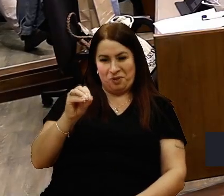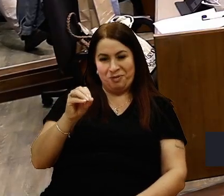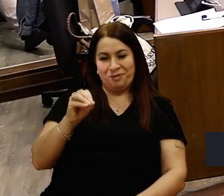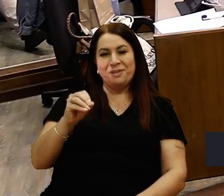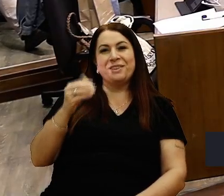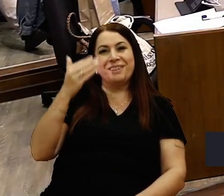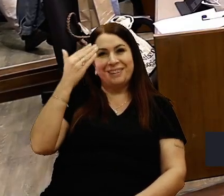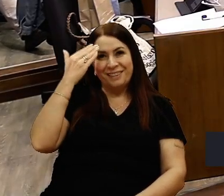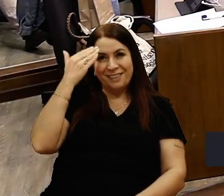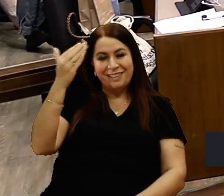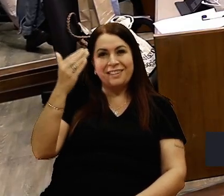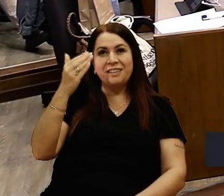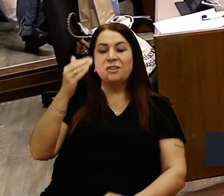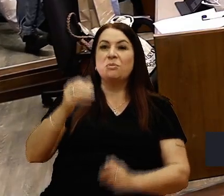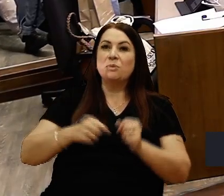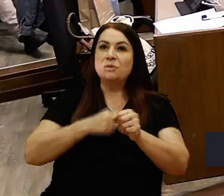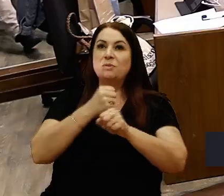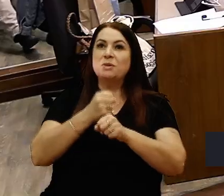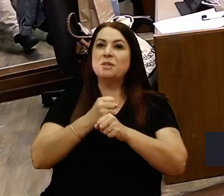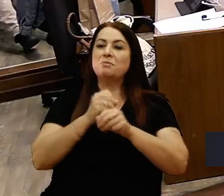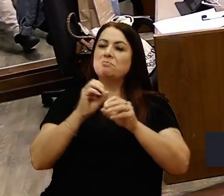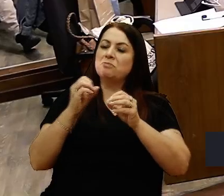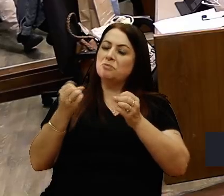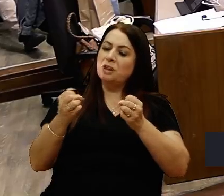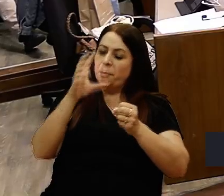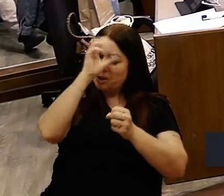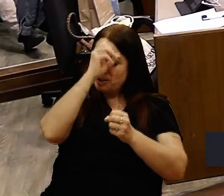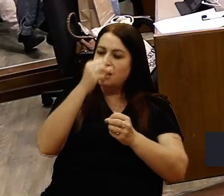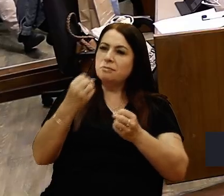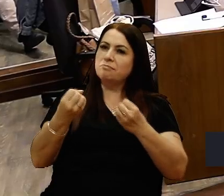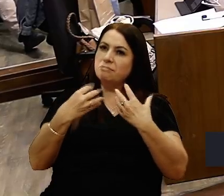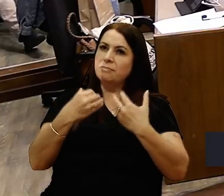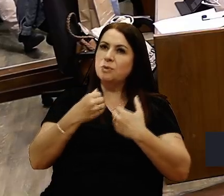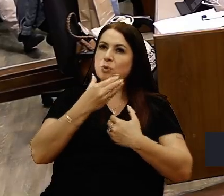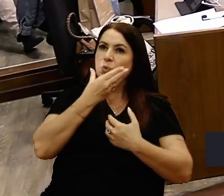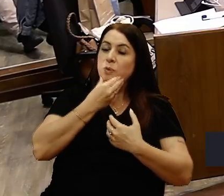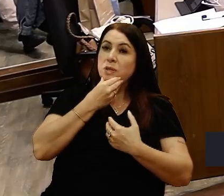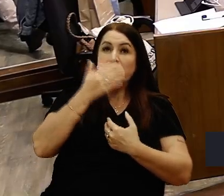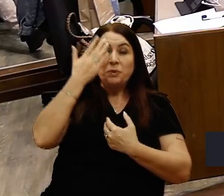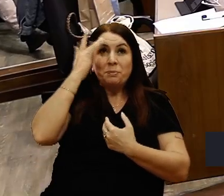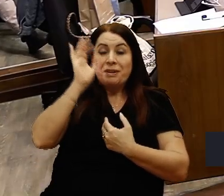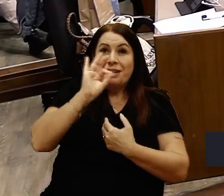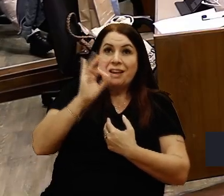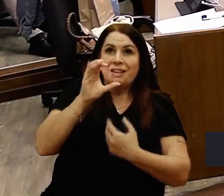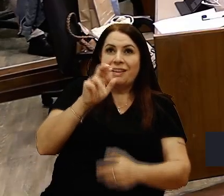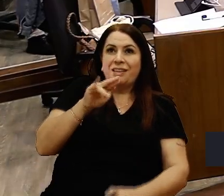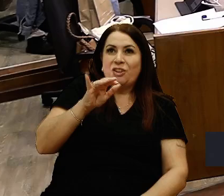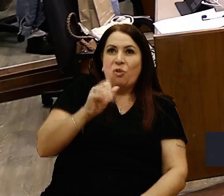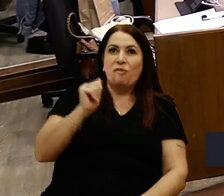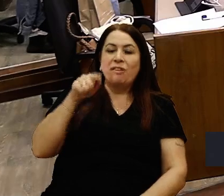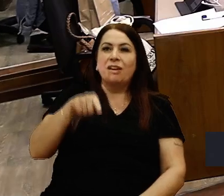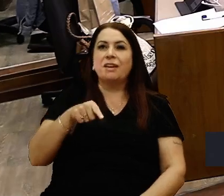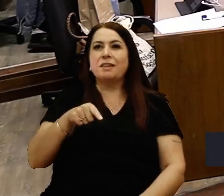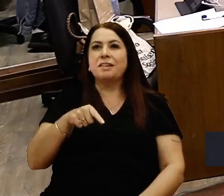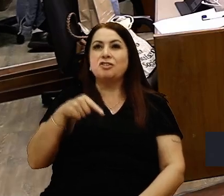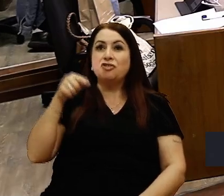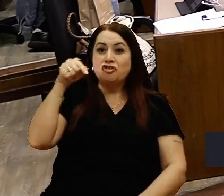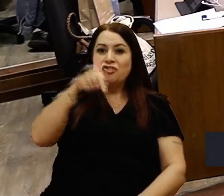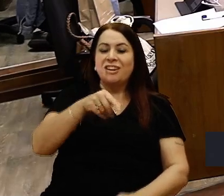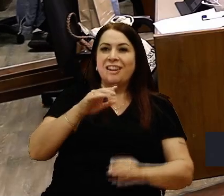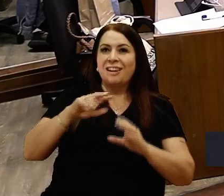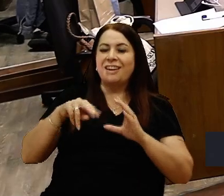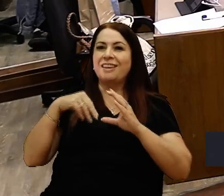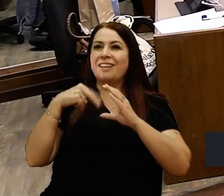por esse ano de ensinamentos. Eu acredito, um guri chucro lá da Criúva, cheguei aqui, né, na Câmara de Vereadores,